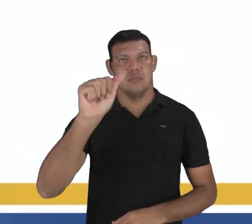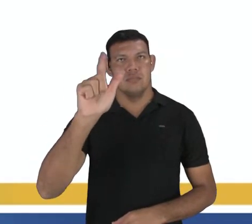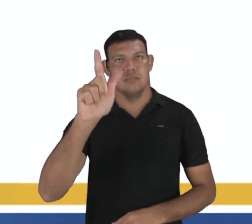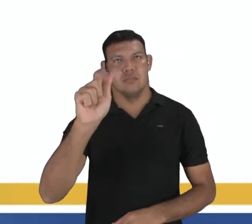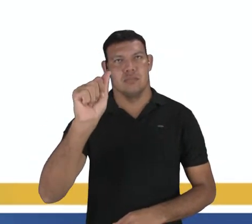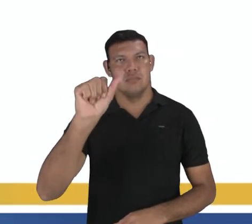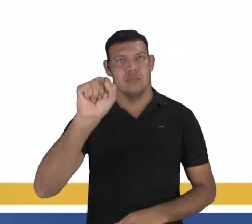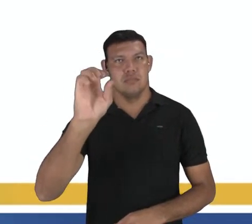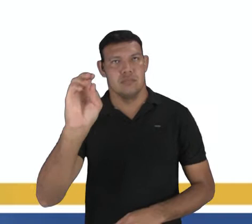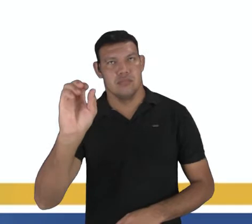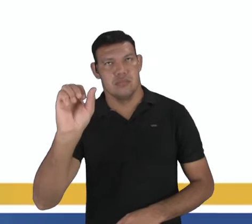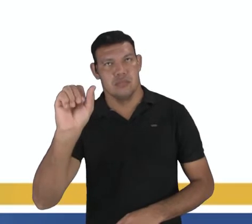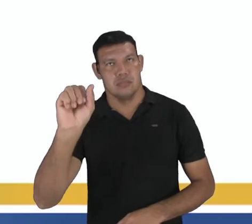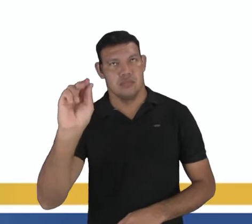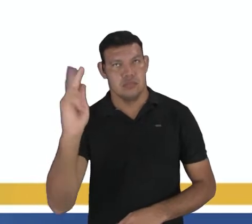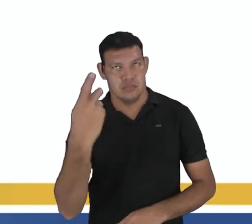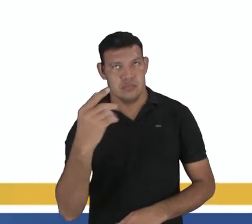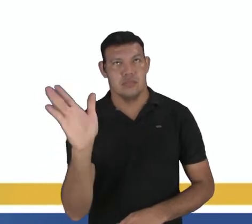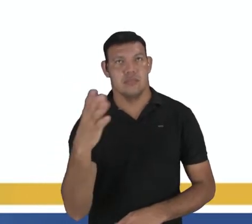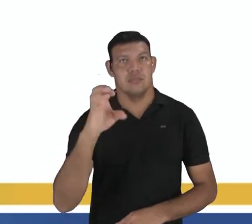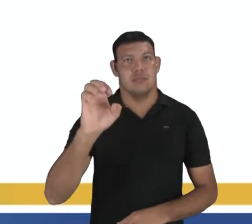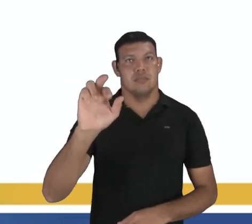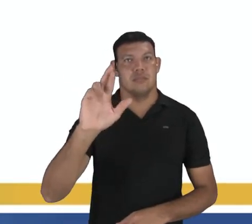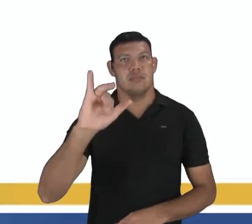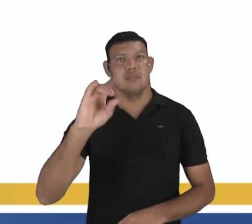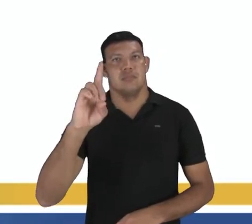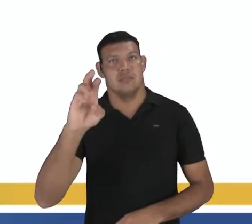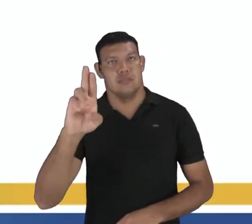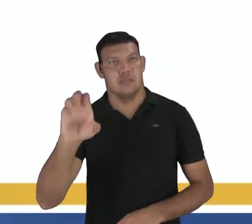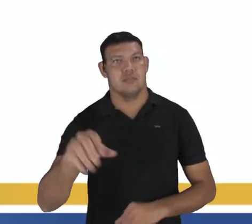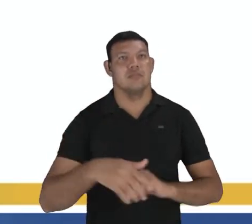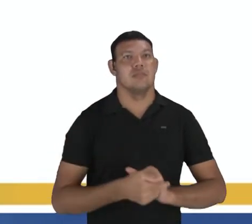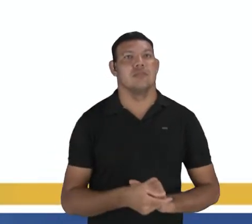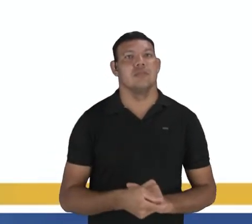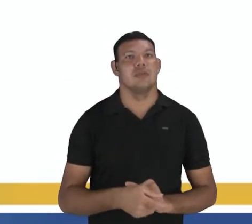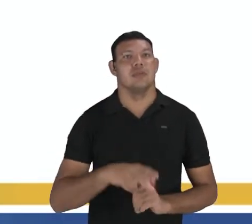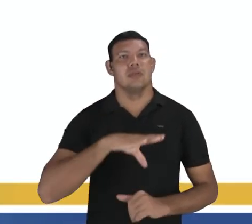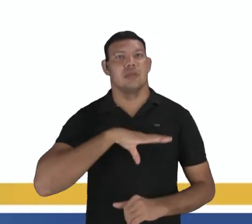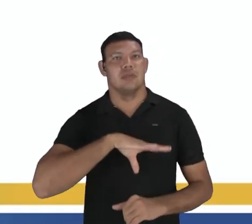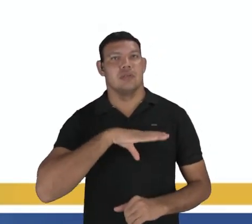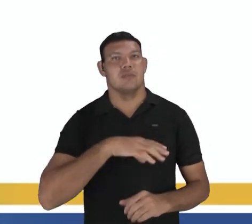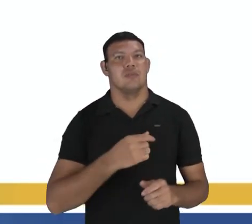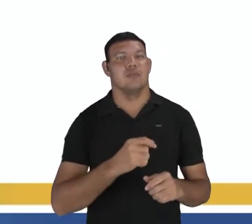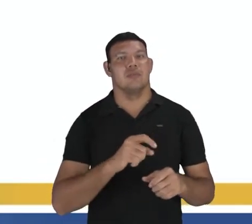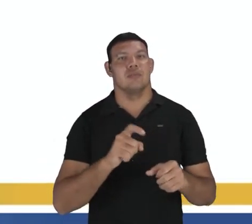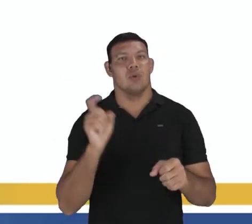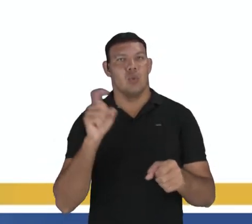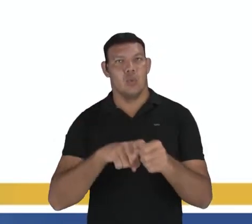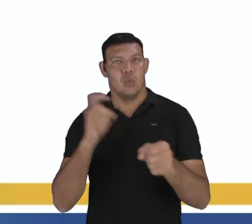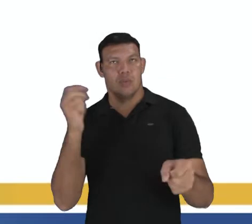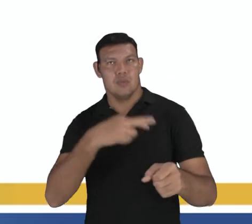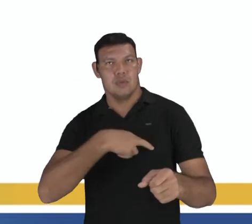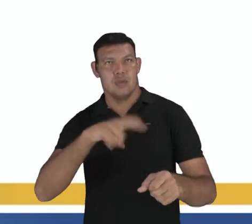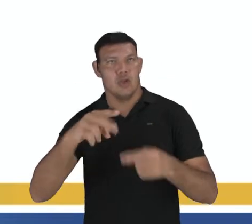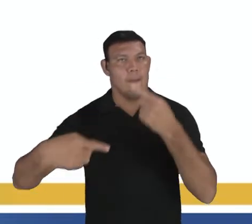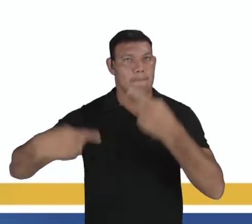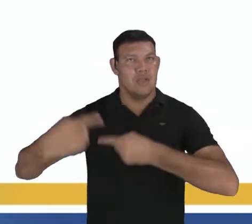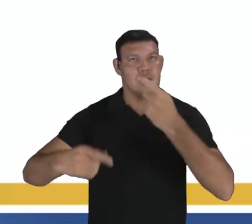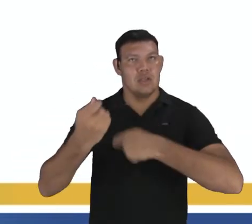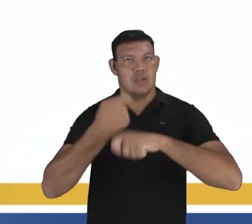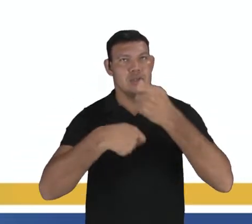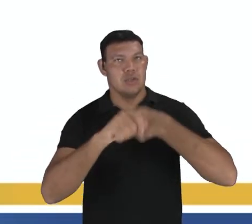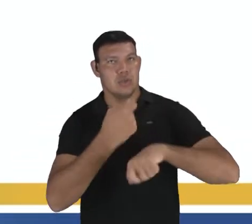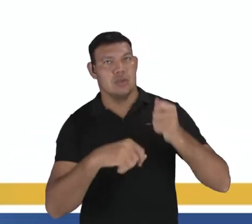propriedade privada, né? A gente tem o chefe político aí dos sumérios, que era o Patesi. E uma coisa muito importante dos